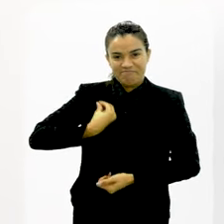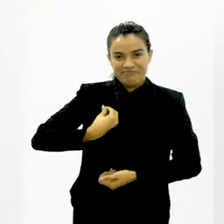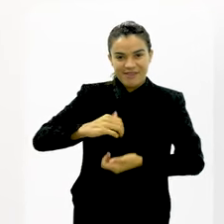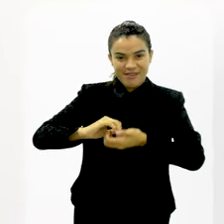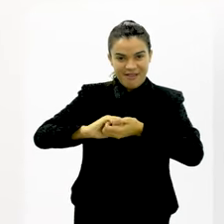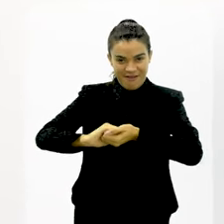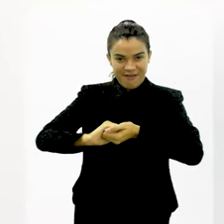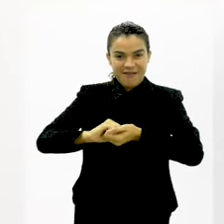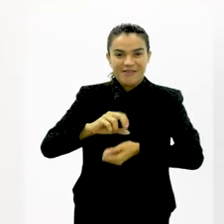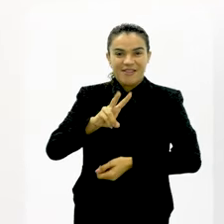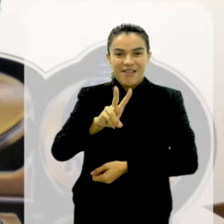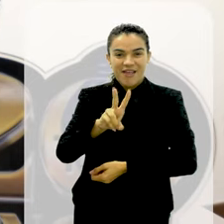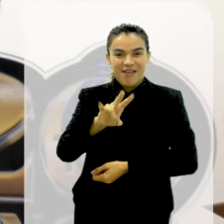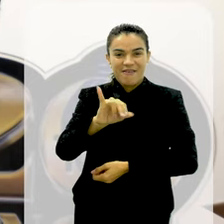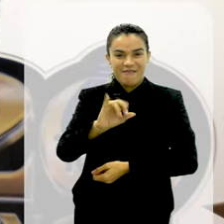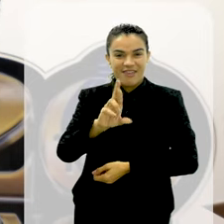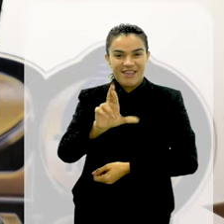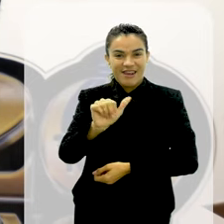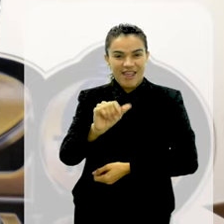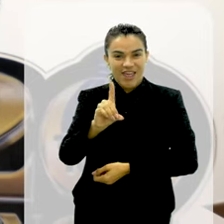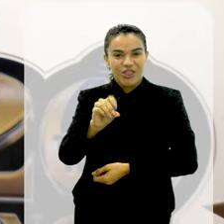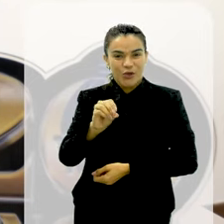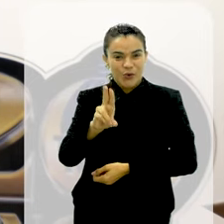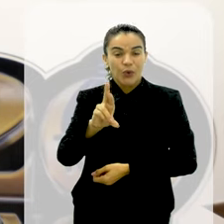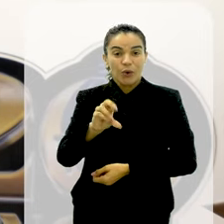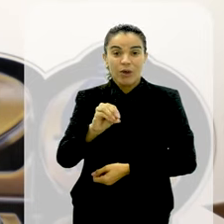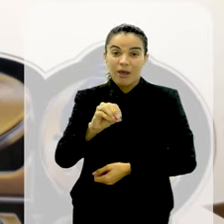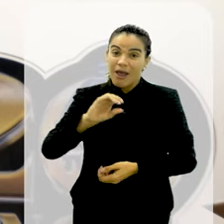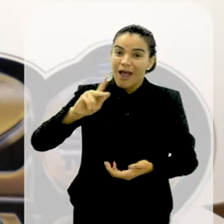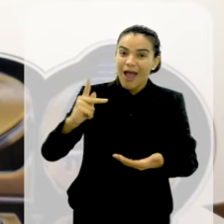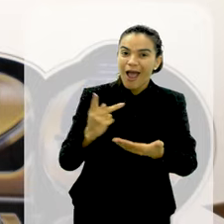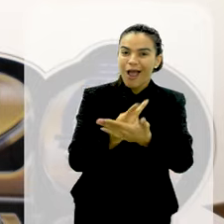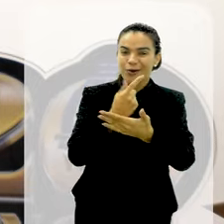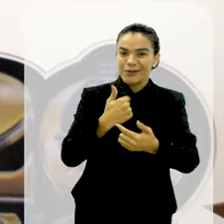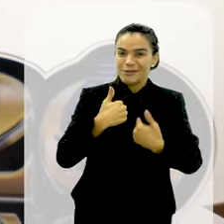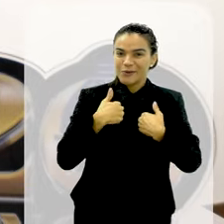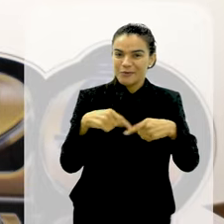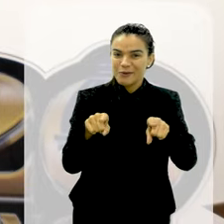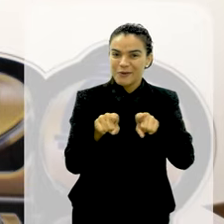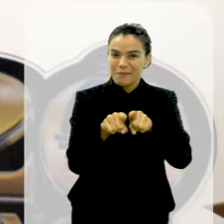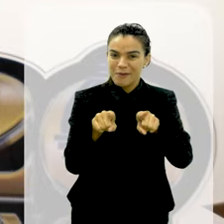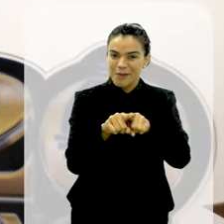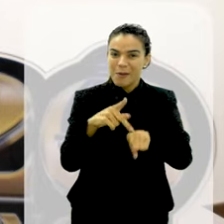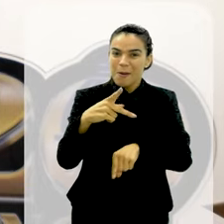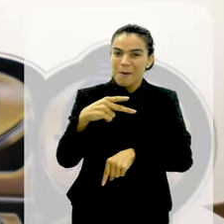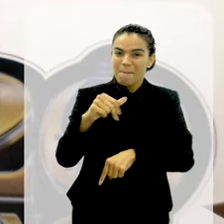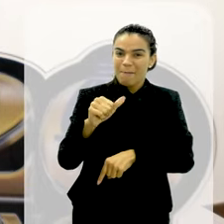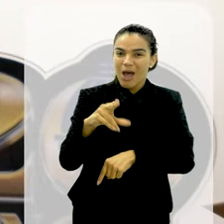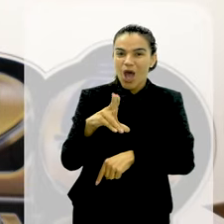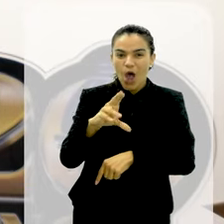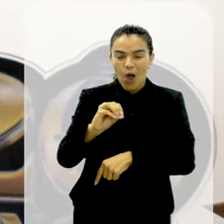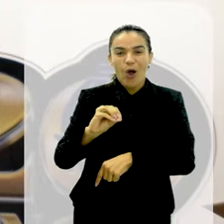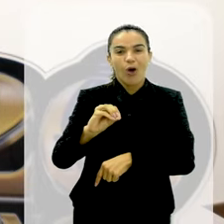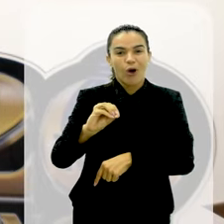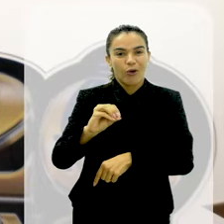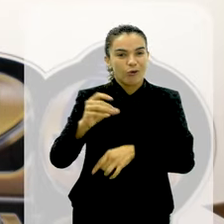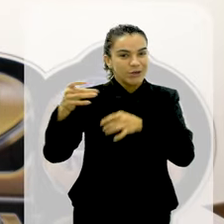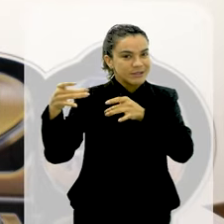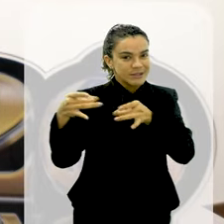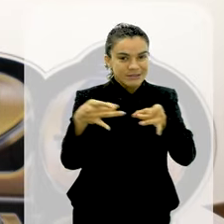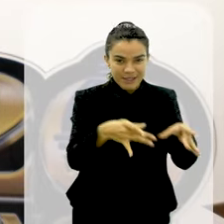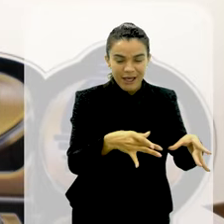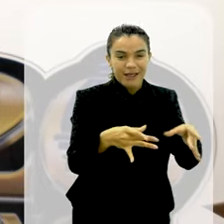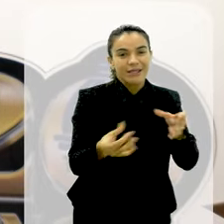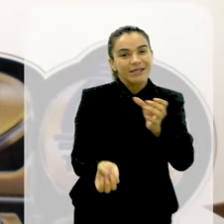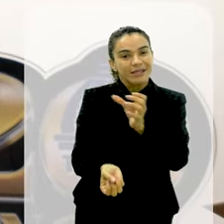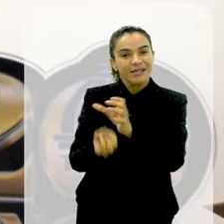Viradouro. Aconteceu comigo na Unidos da Tijuca, quando o Paulo sai da Unidos da Tijuca, e aí o Fernando